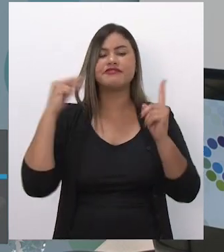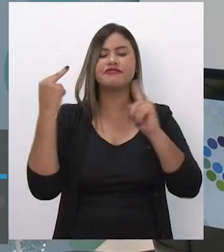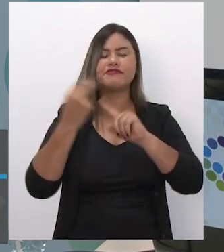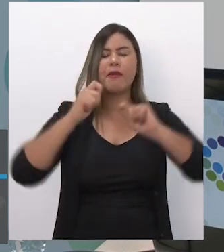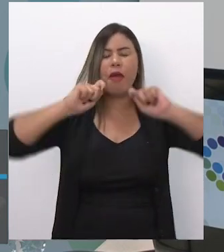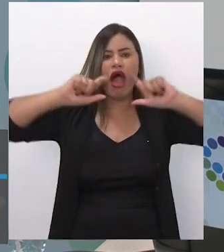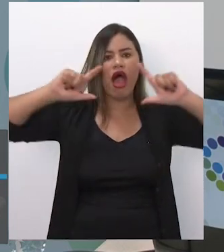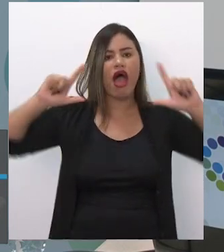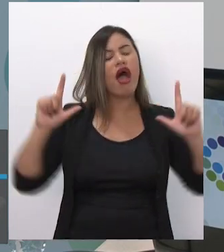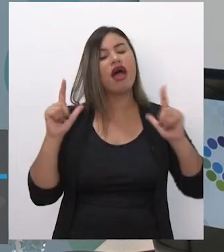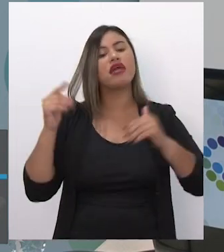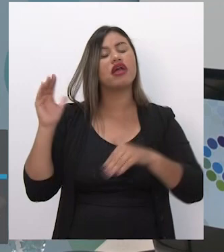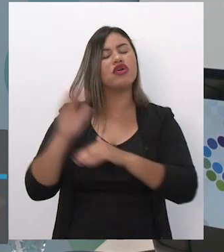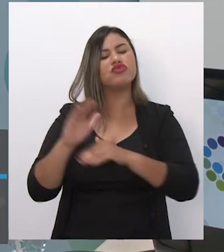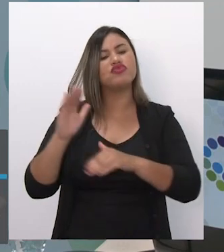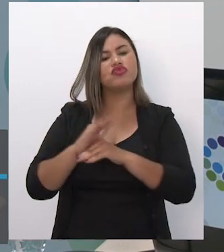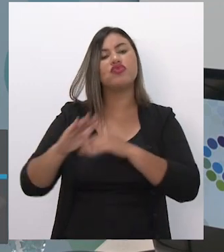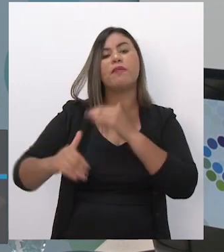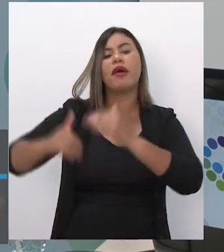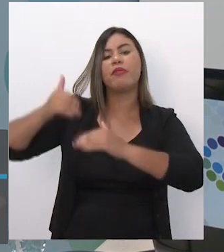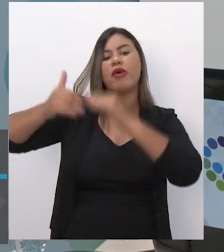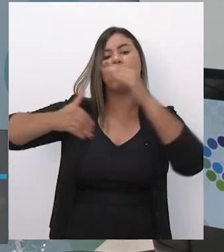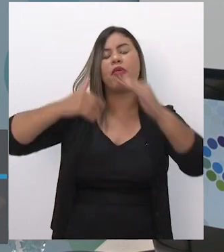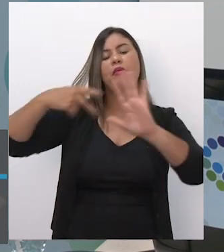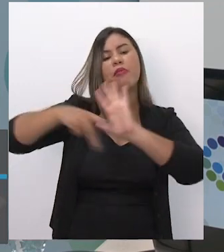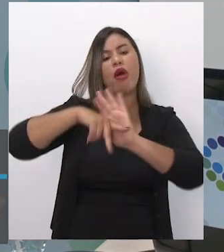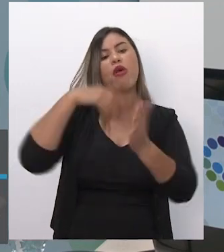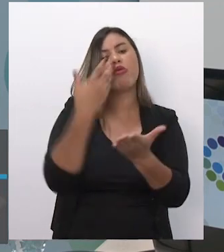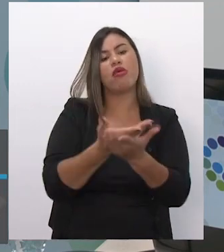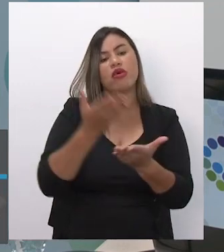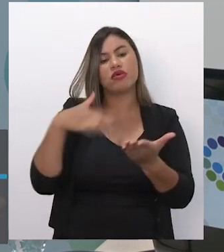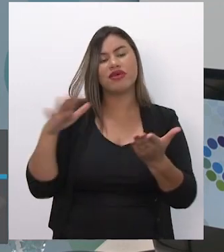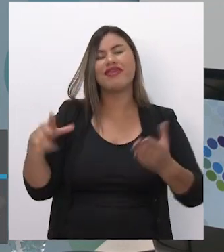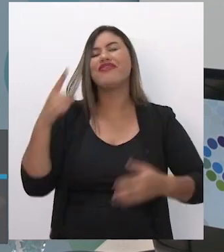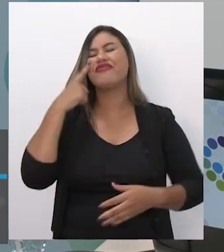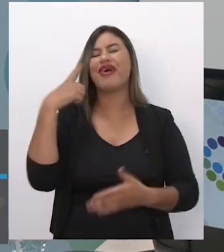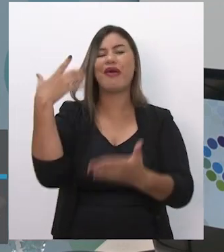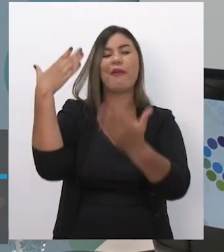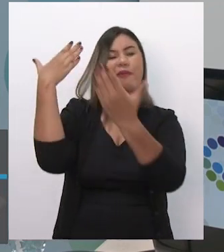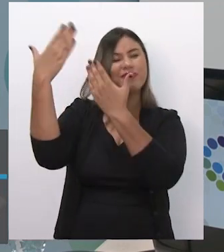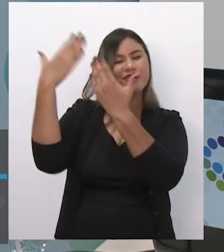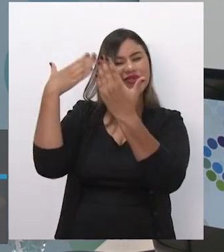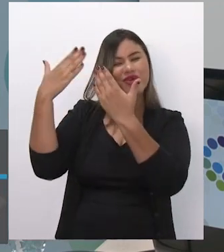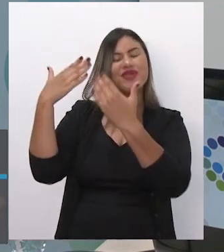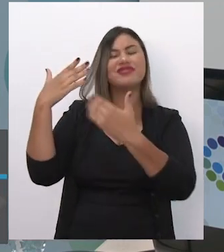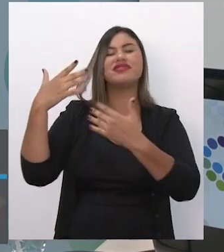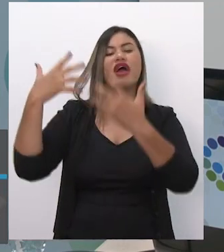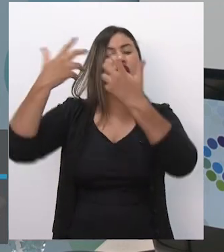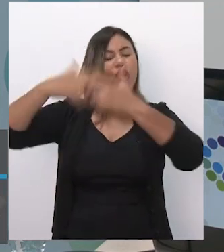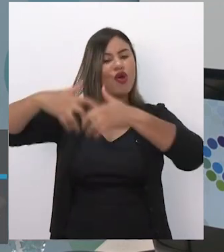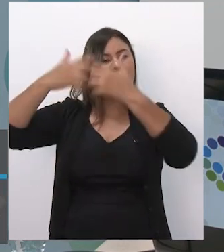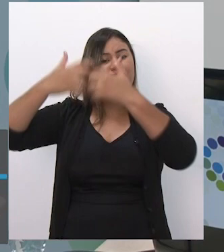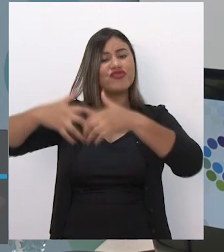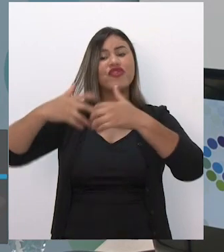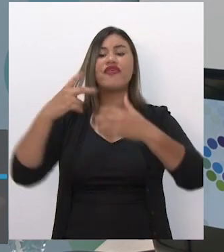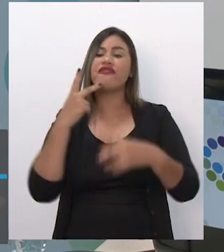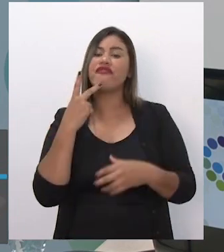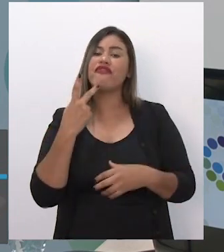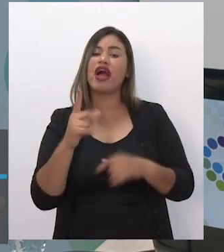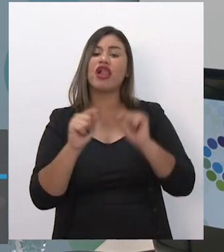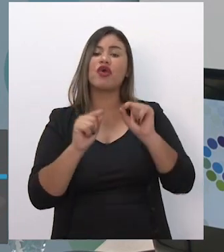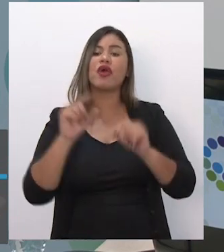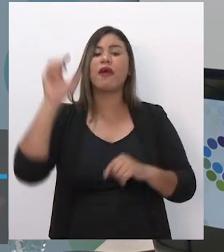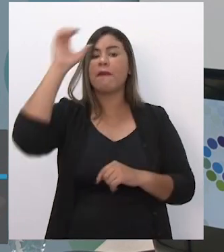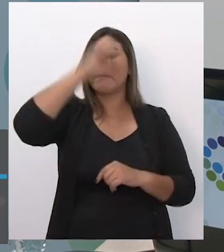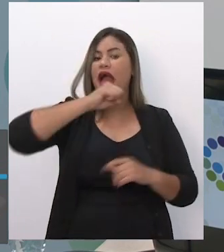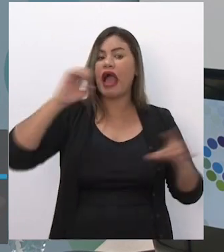progressivo para o estudante. Veja que a própria psicologia cognitiva menciona que o conhecimento não está